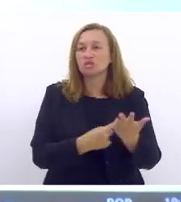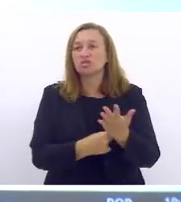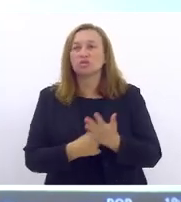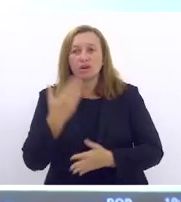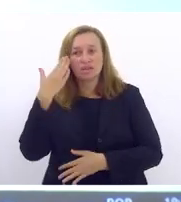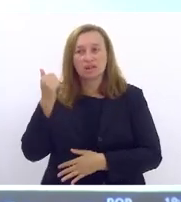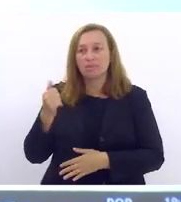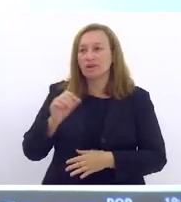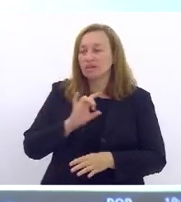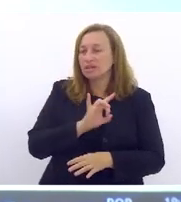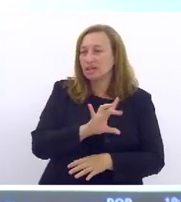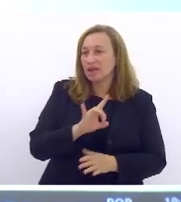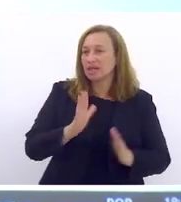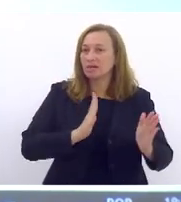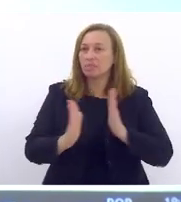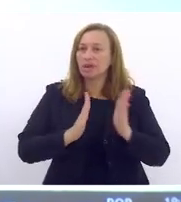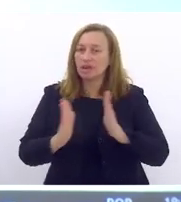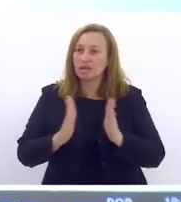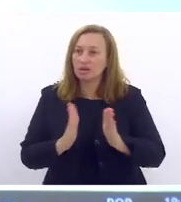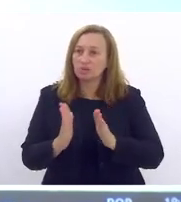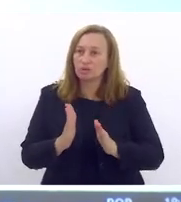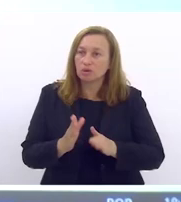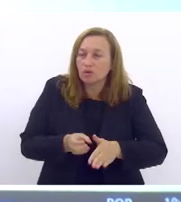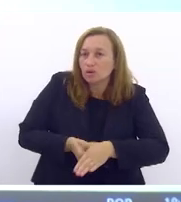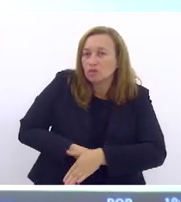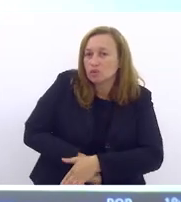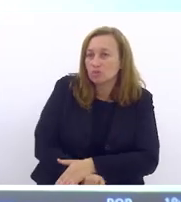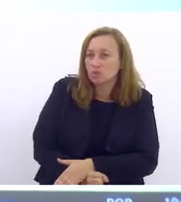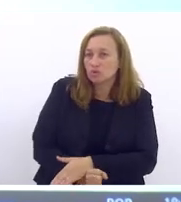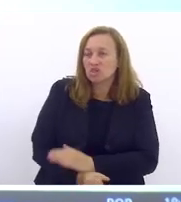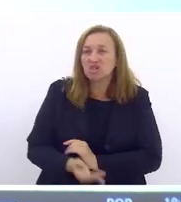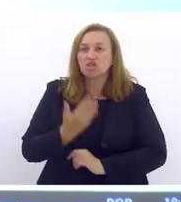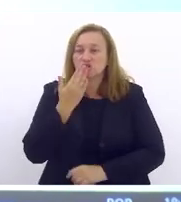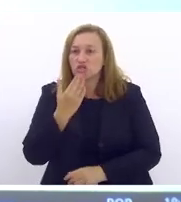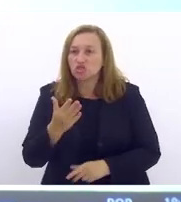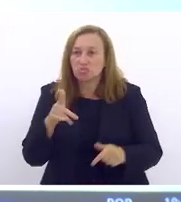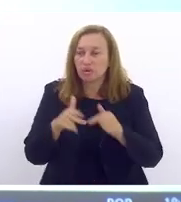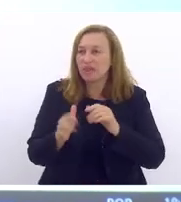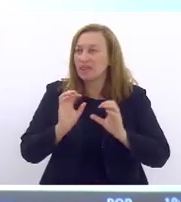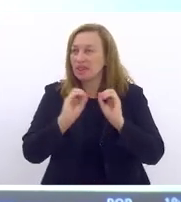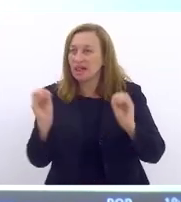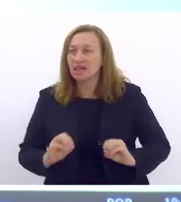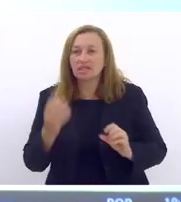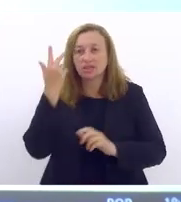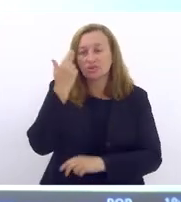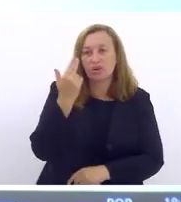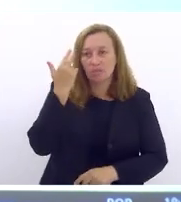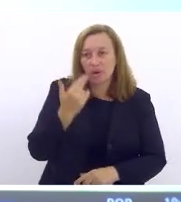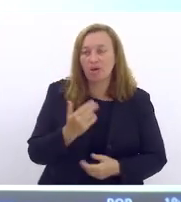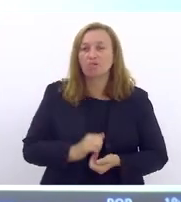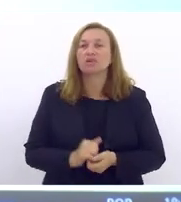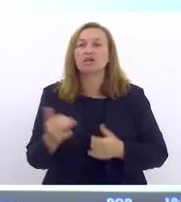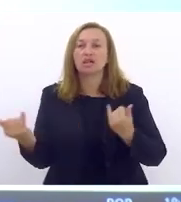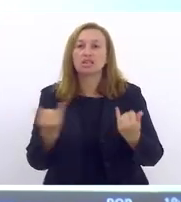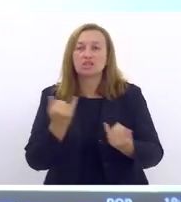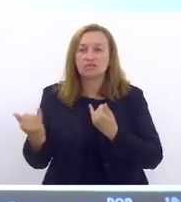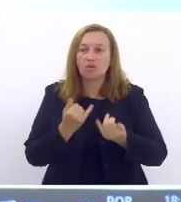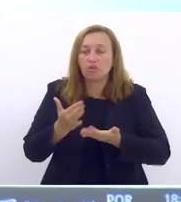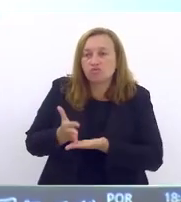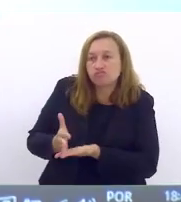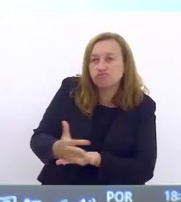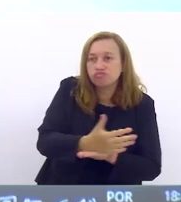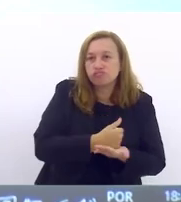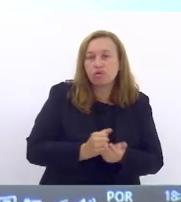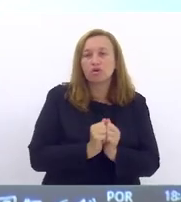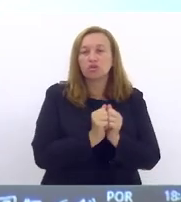do meu trabalho de parto. Foram 12 horas de trabalho de parto sem nenhum tipo de intervenção. Tudo natural. As informações que colhi e aprendi